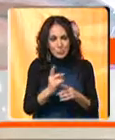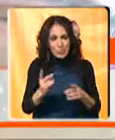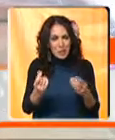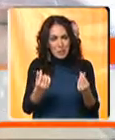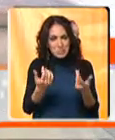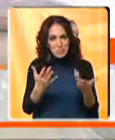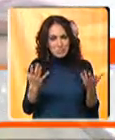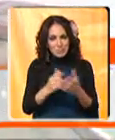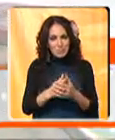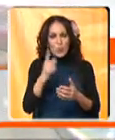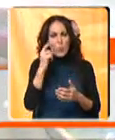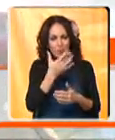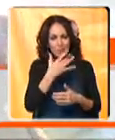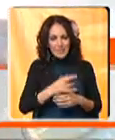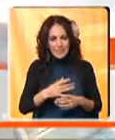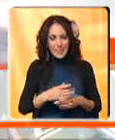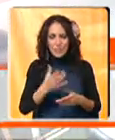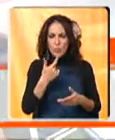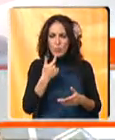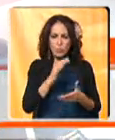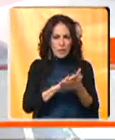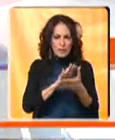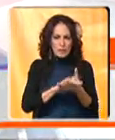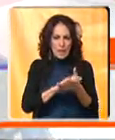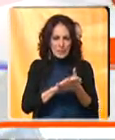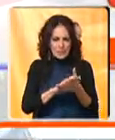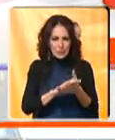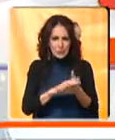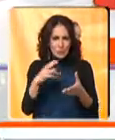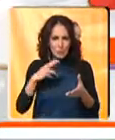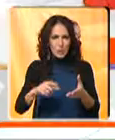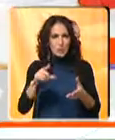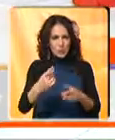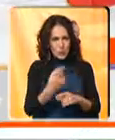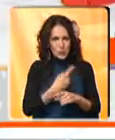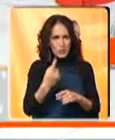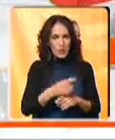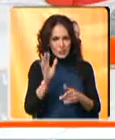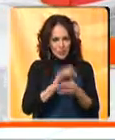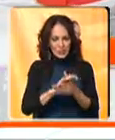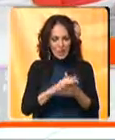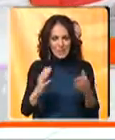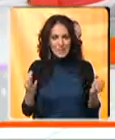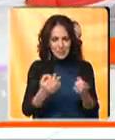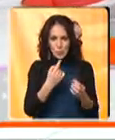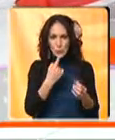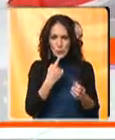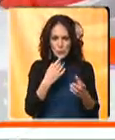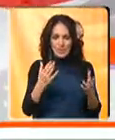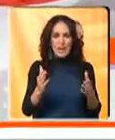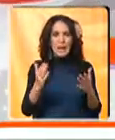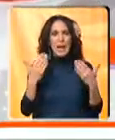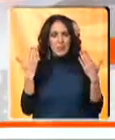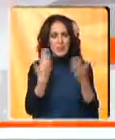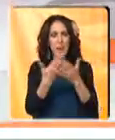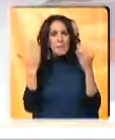de cirurgia. O Pai Natal deve ser o homem que mais cartas recebe no país, mas o Dr. Paulo Maló também recebe algumas dando-lhes parabéns